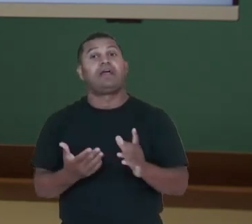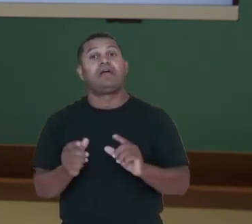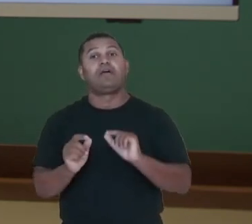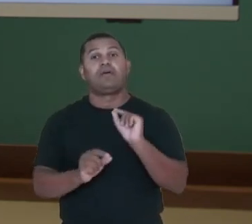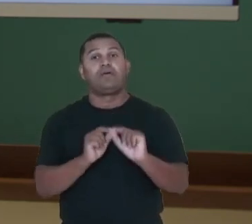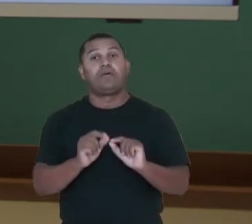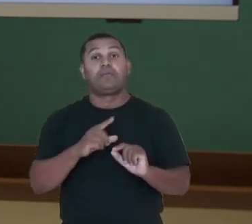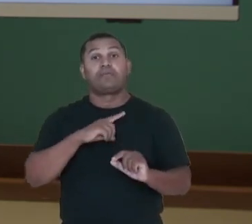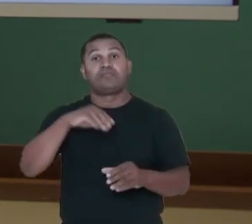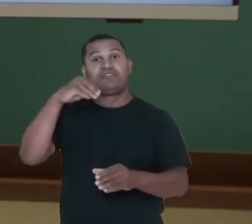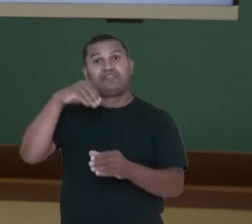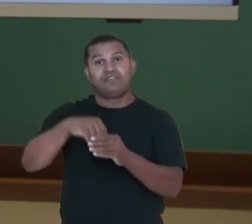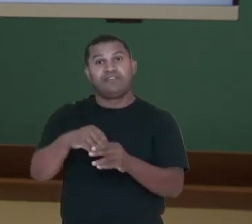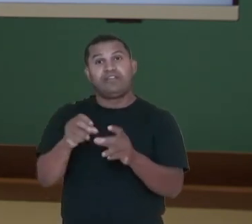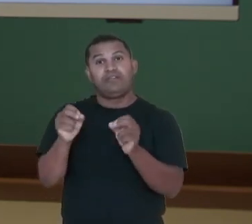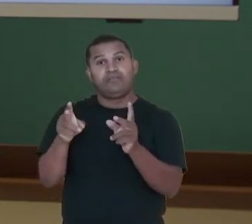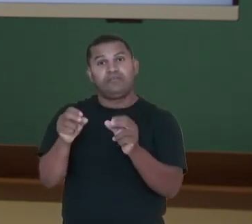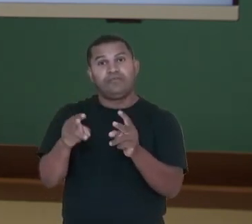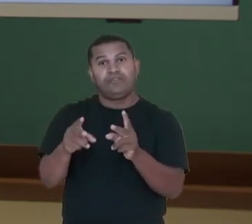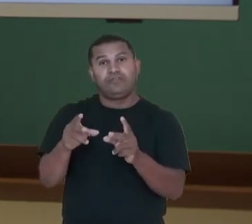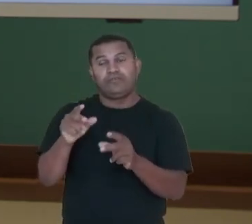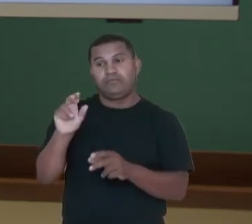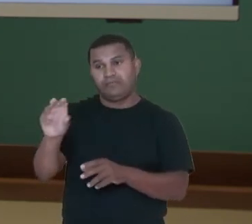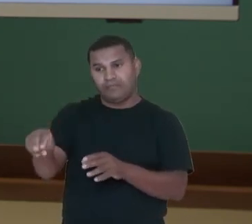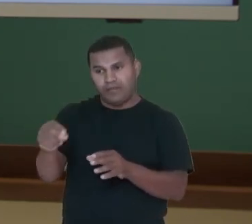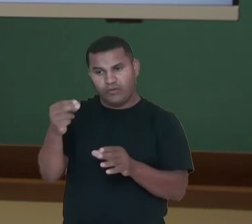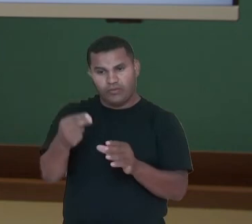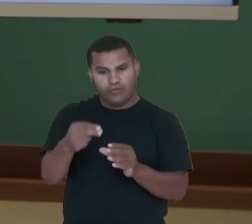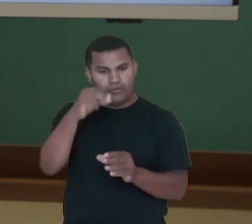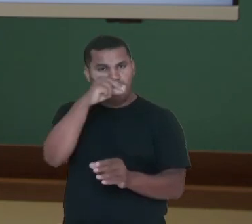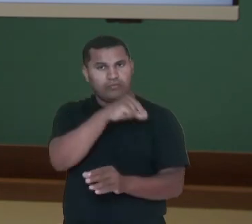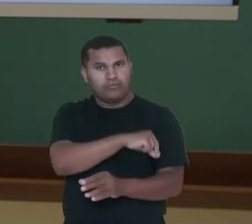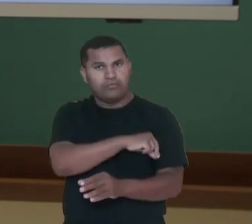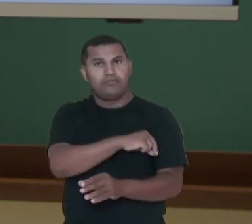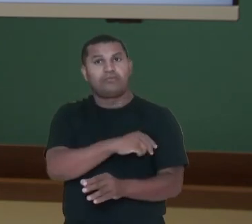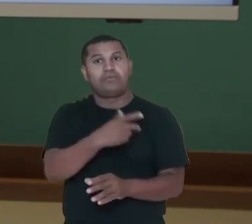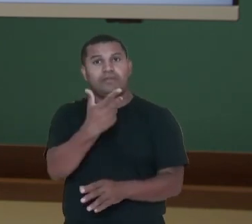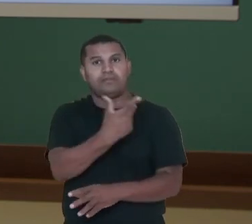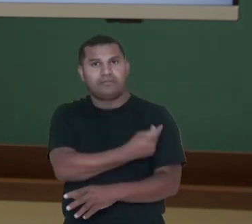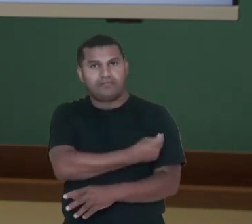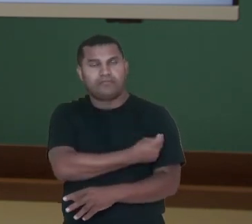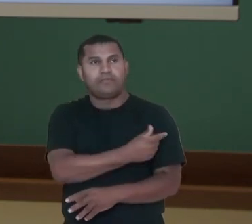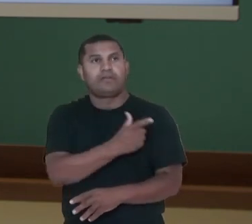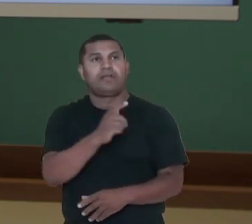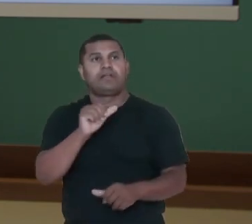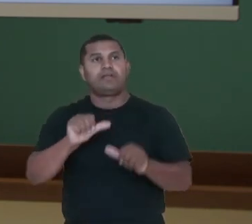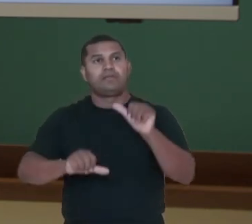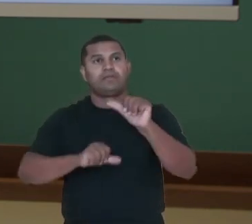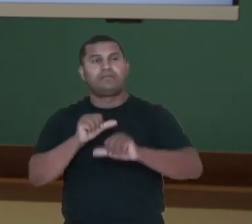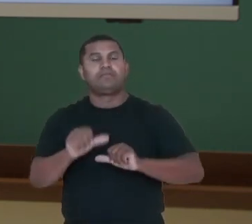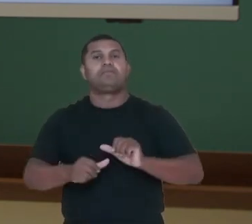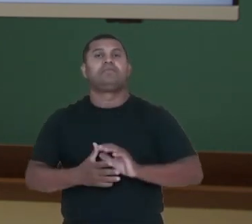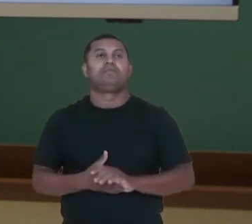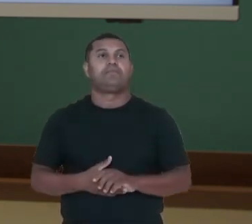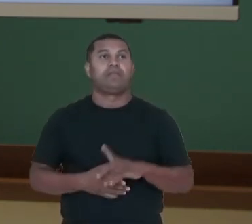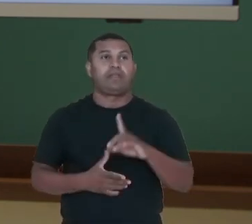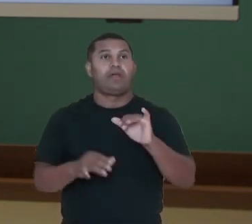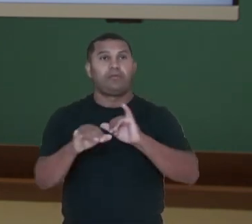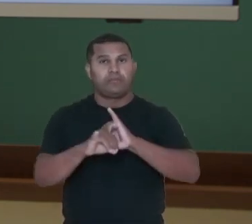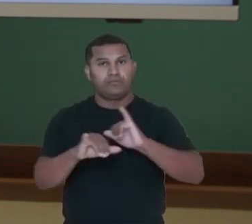vírus, colocou no nosso corpo e o nosso corpo produziu uma resposta imunitária. Então, uma informação lá da Anvisa.